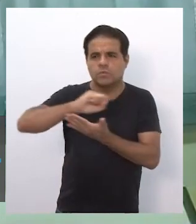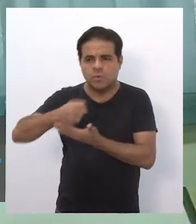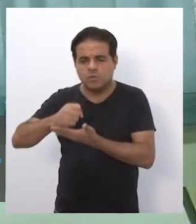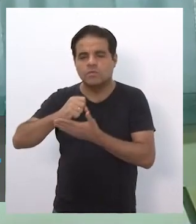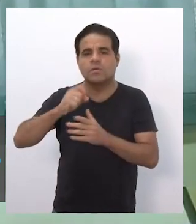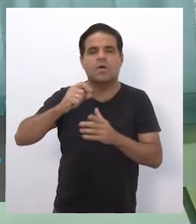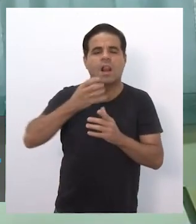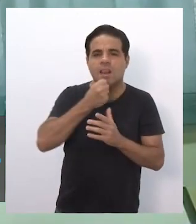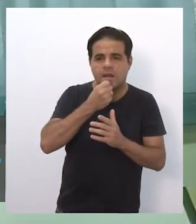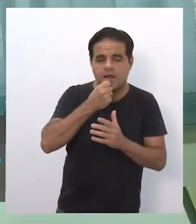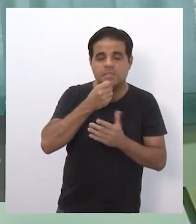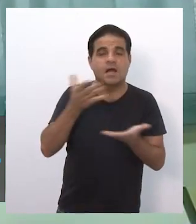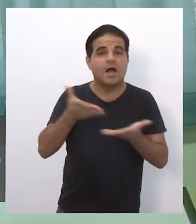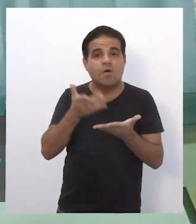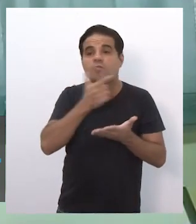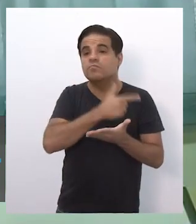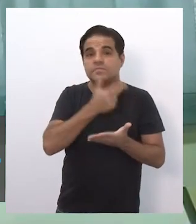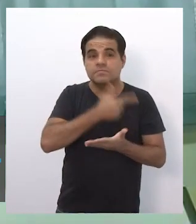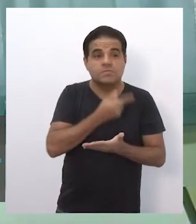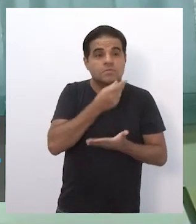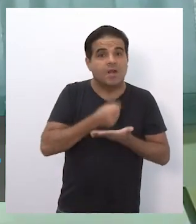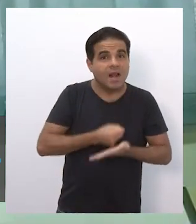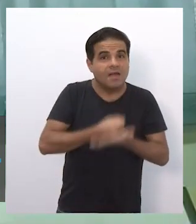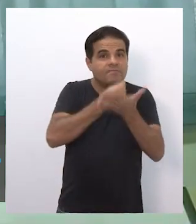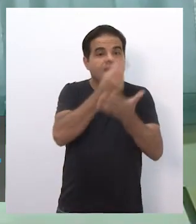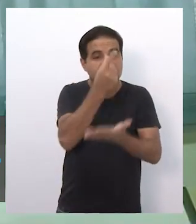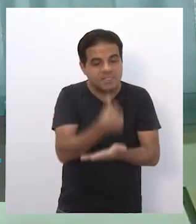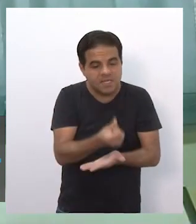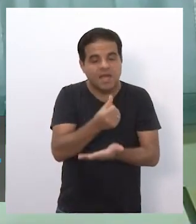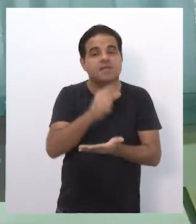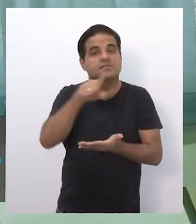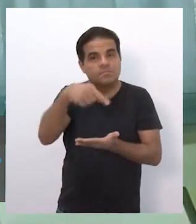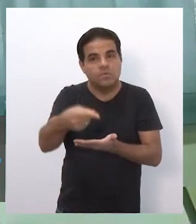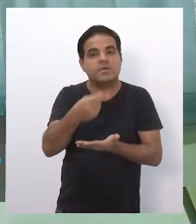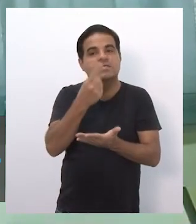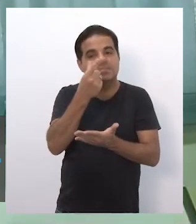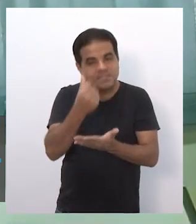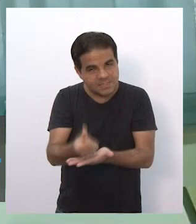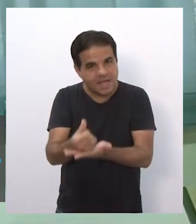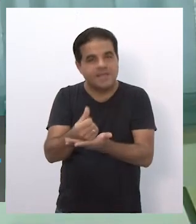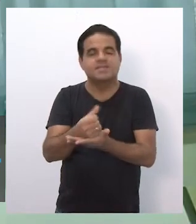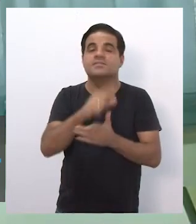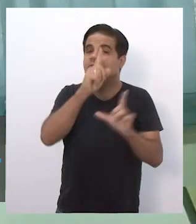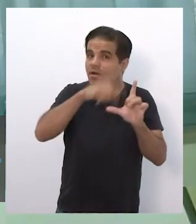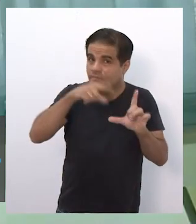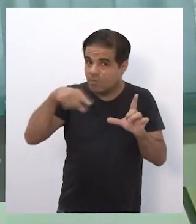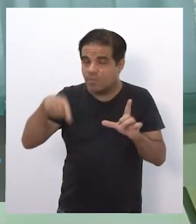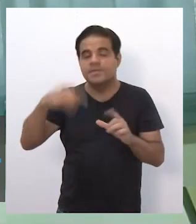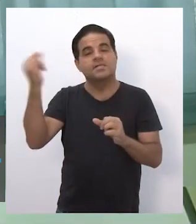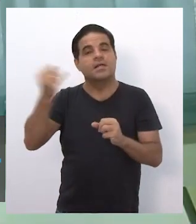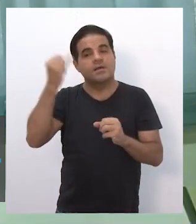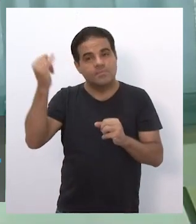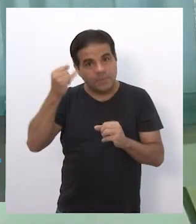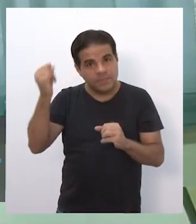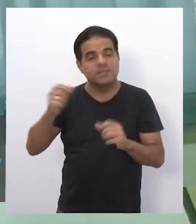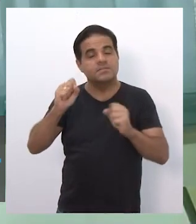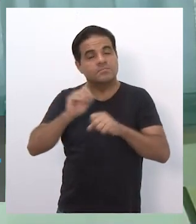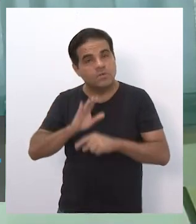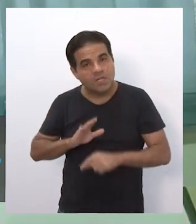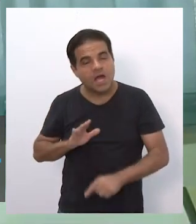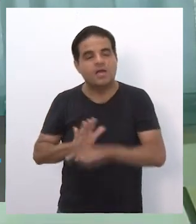agora transportar em 16 laranjas, um exemplo, tá? Então, a frequência também é importante, que você